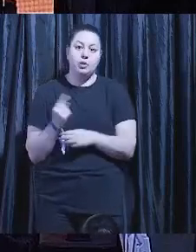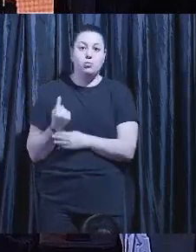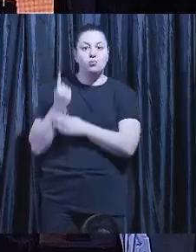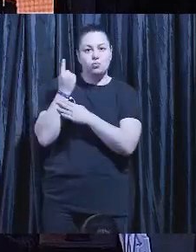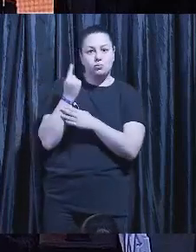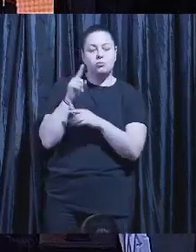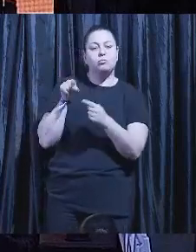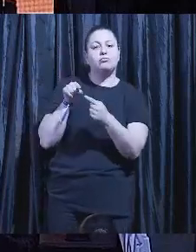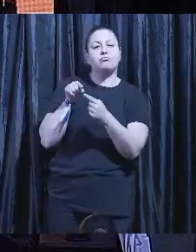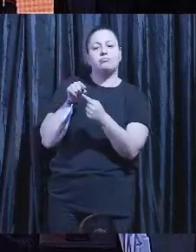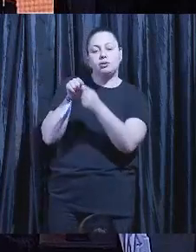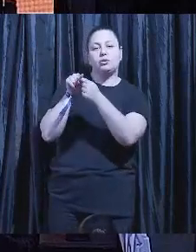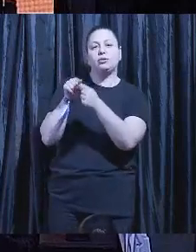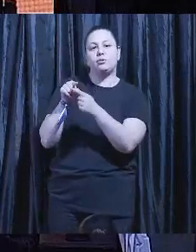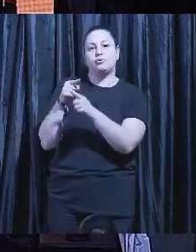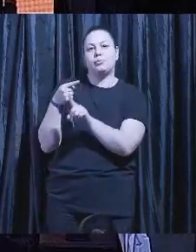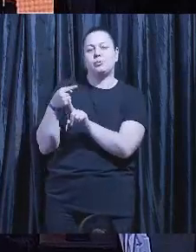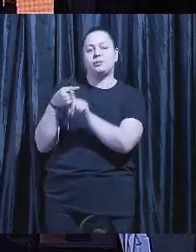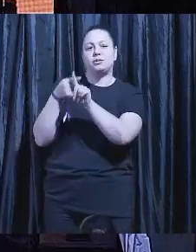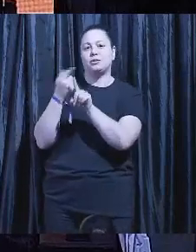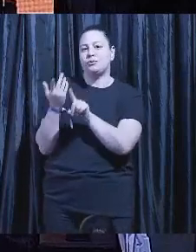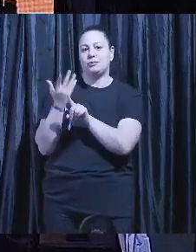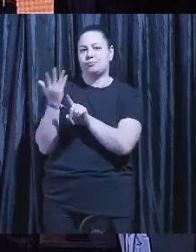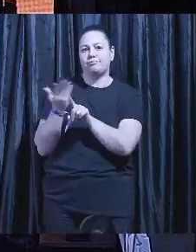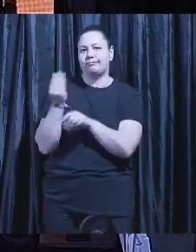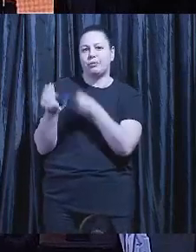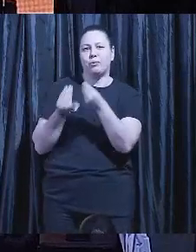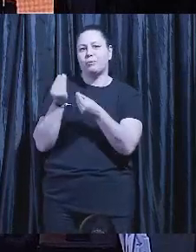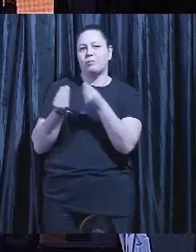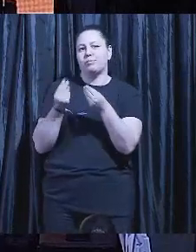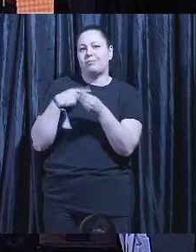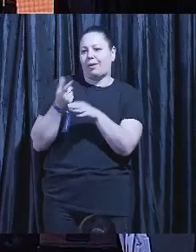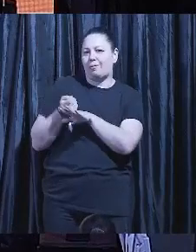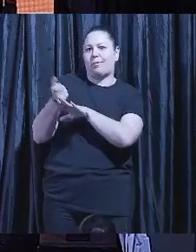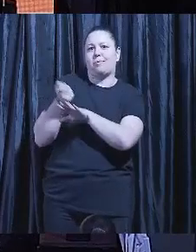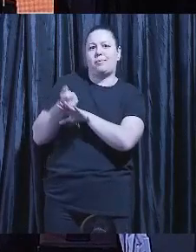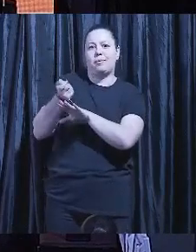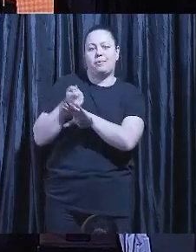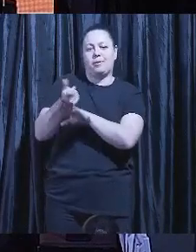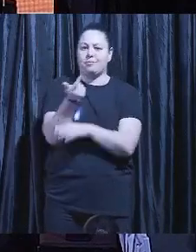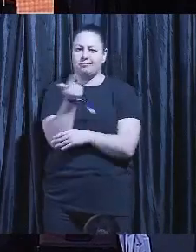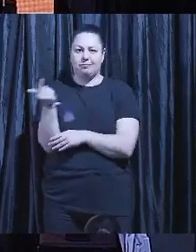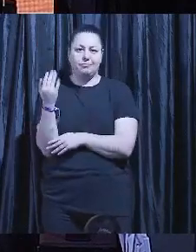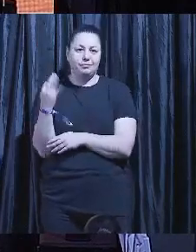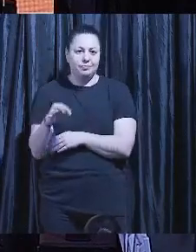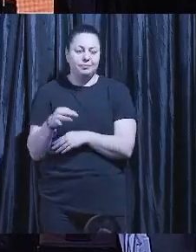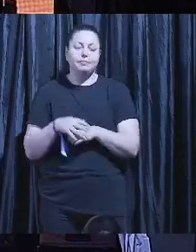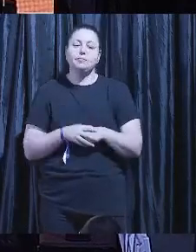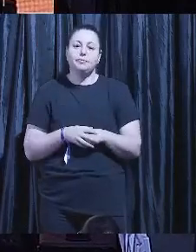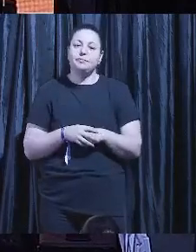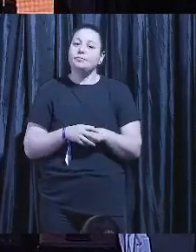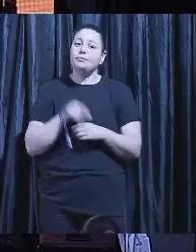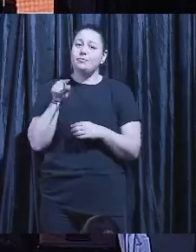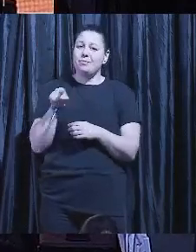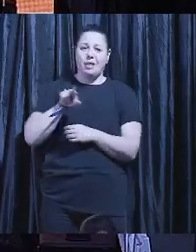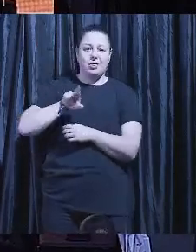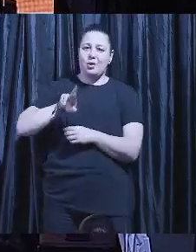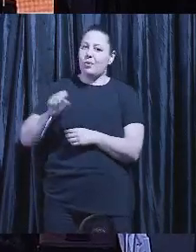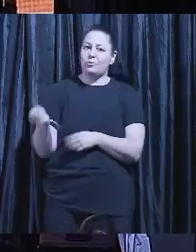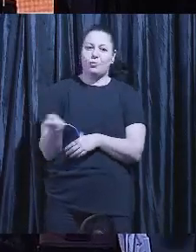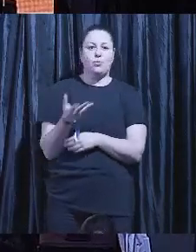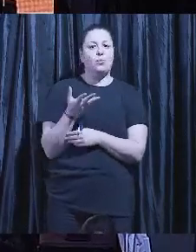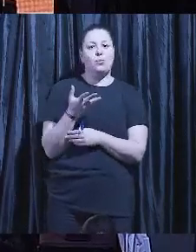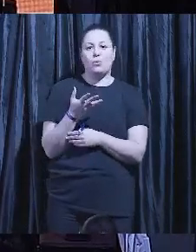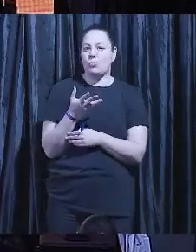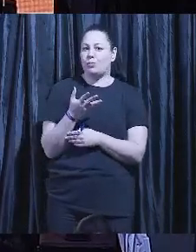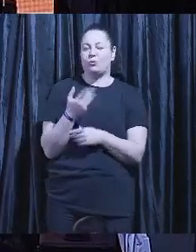positivo. Porque não pode haver objetivo positivo em disseminar notícia falsa em larga escala. E isso não é uma coisa nova, né?